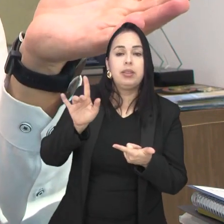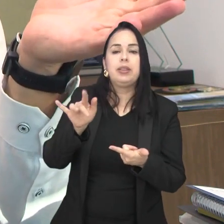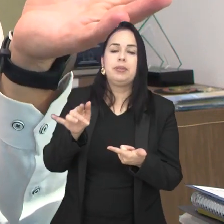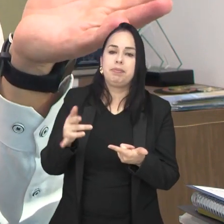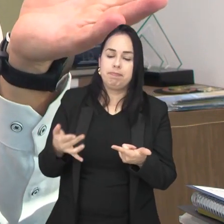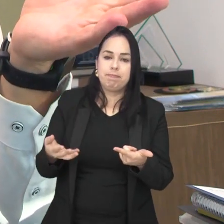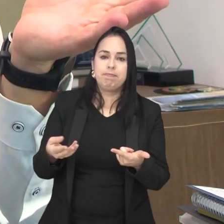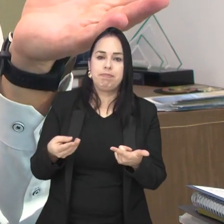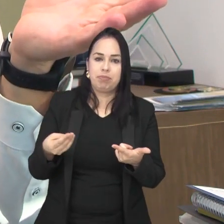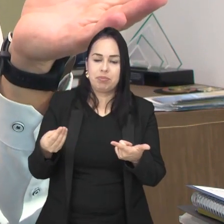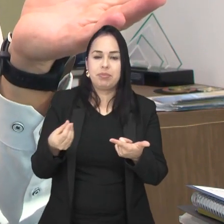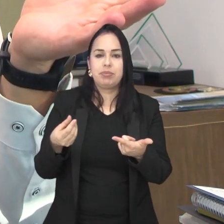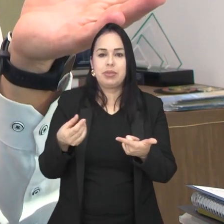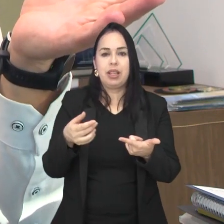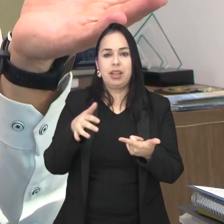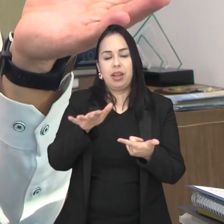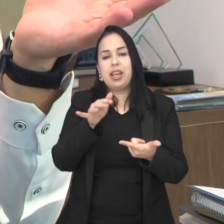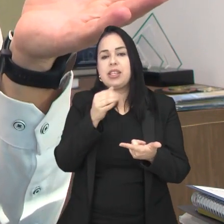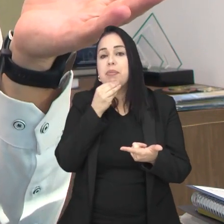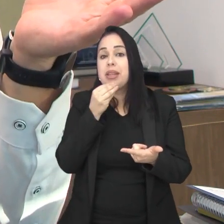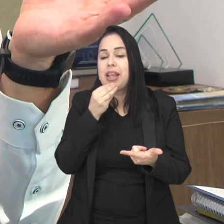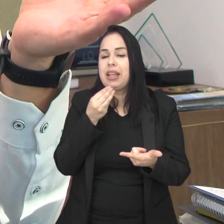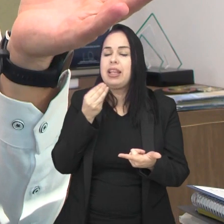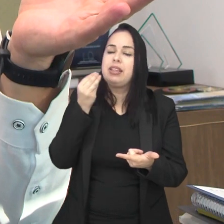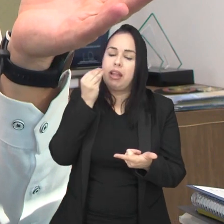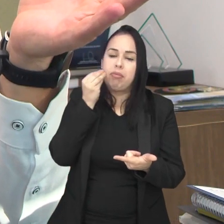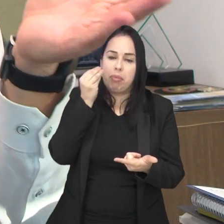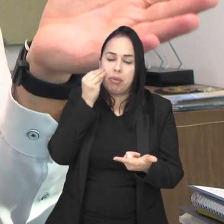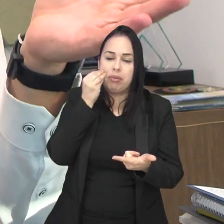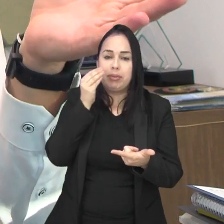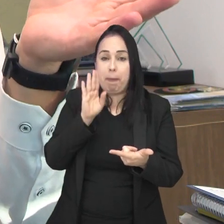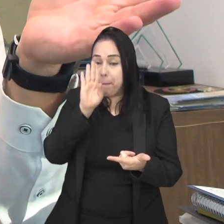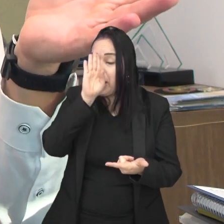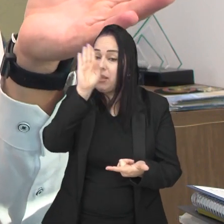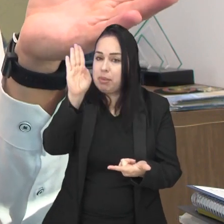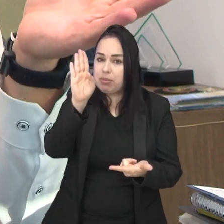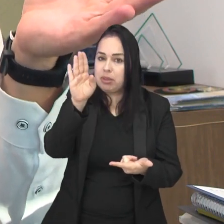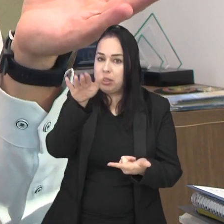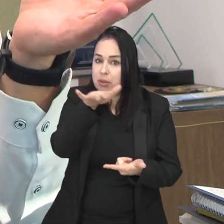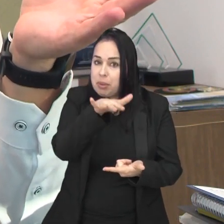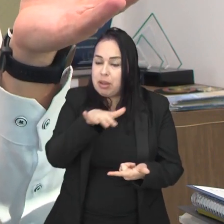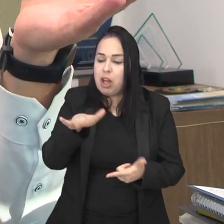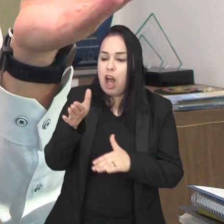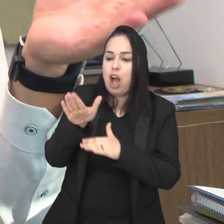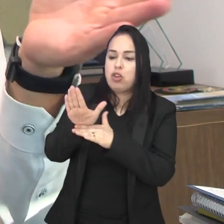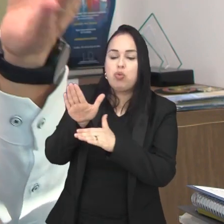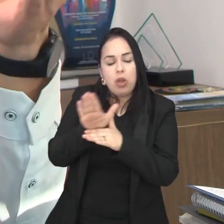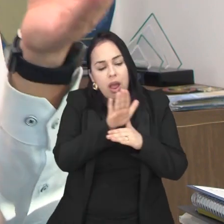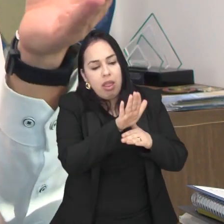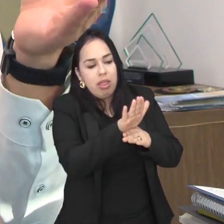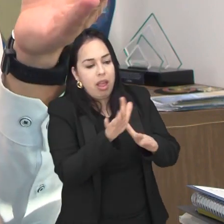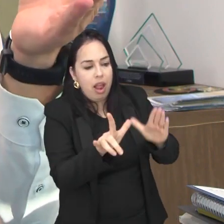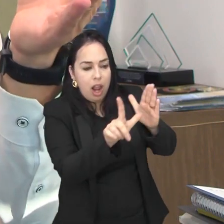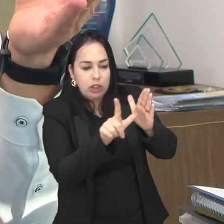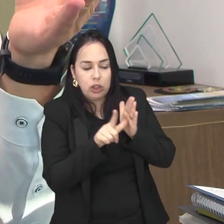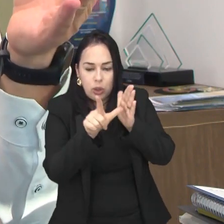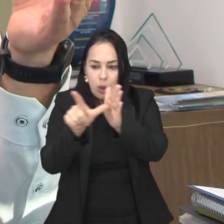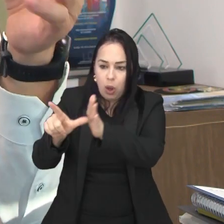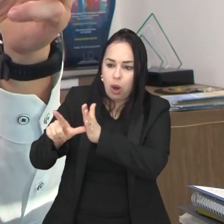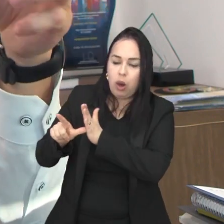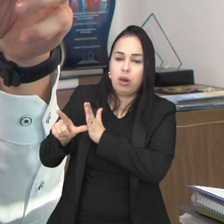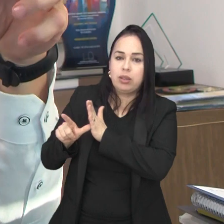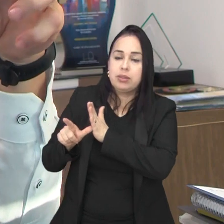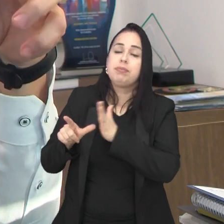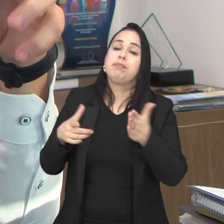no caso desse laboratório, para principalmente o setor de varejo, de serviços,